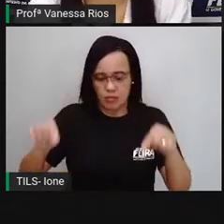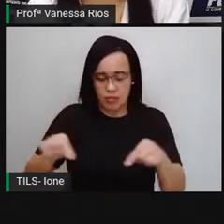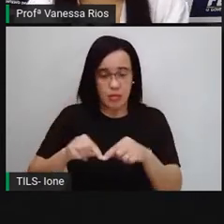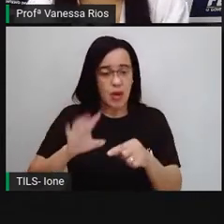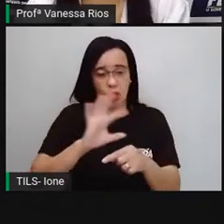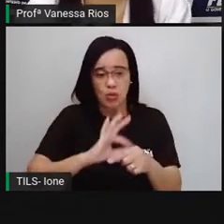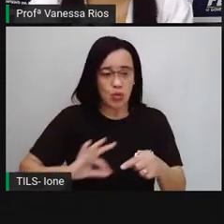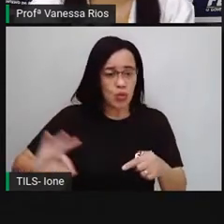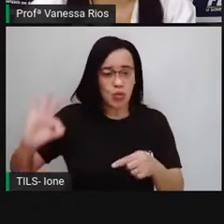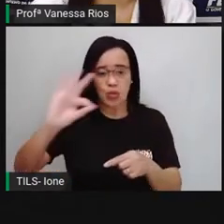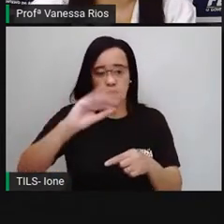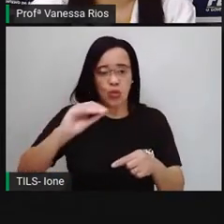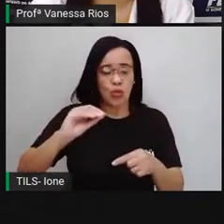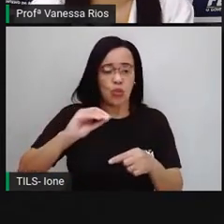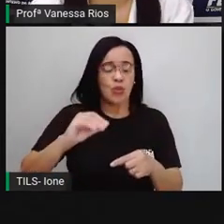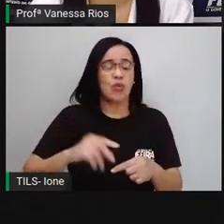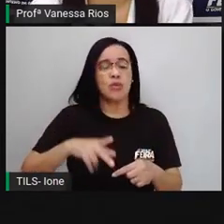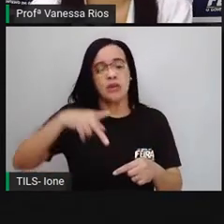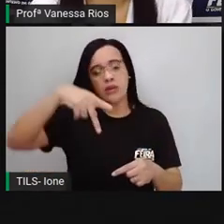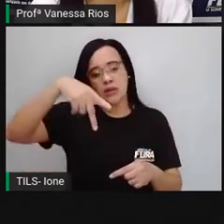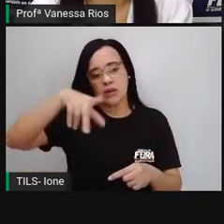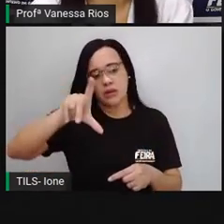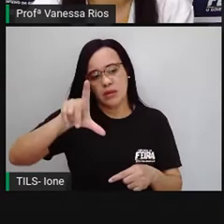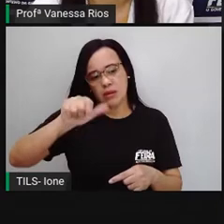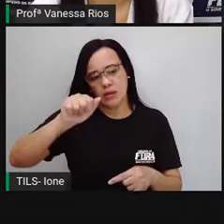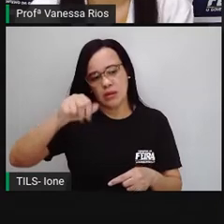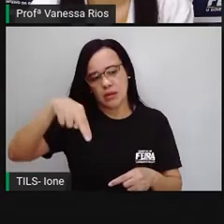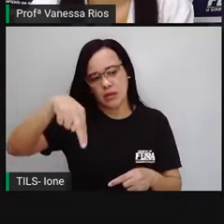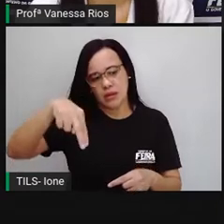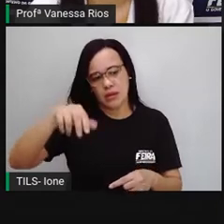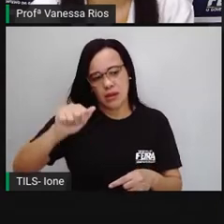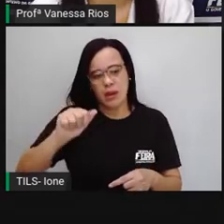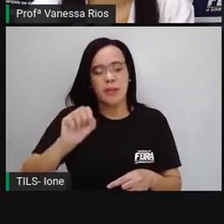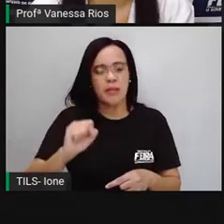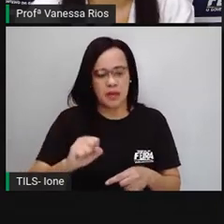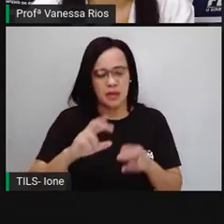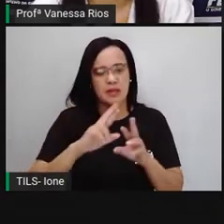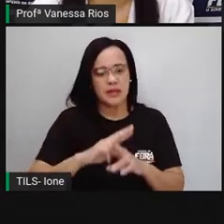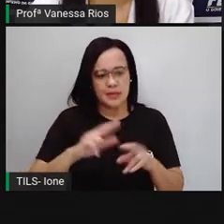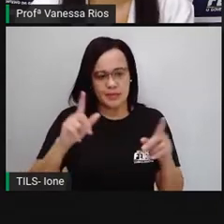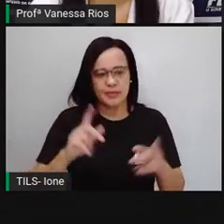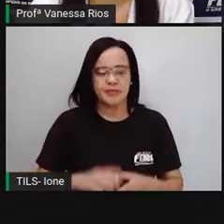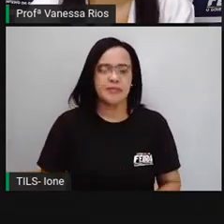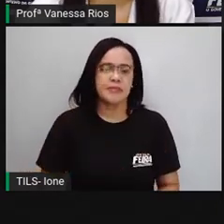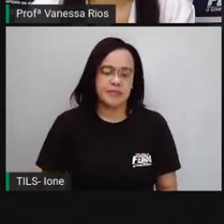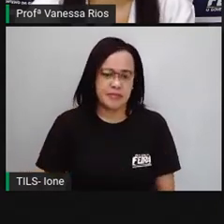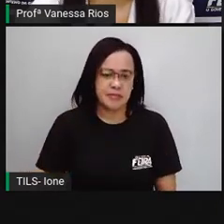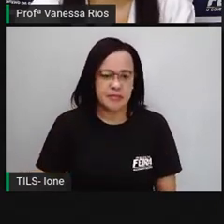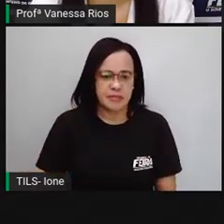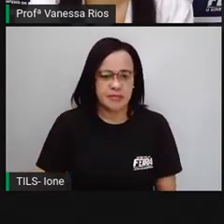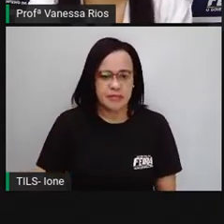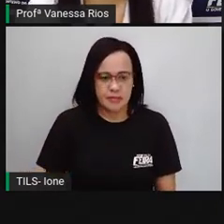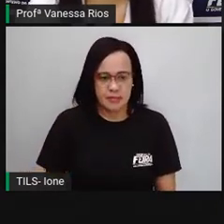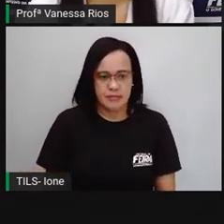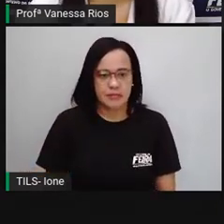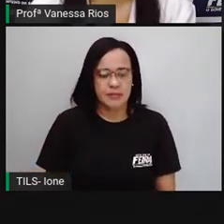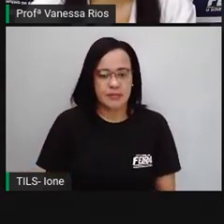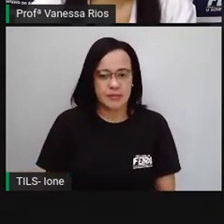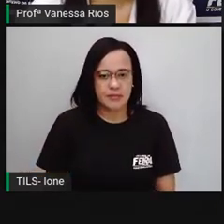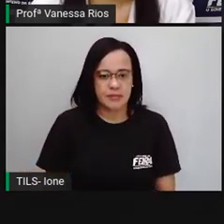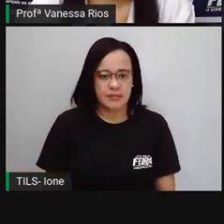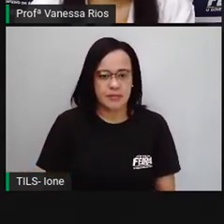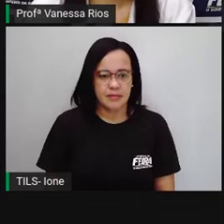entre quadrados, retângulos, triângulos, mas são figuras planas. Então, quando a